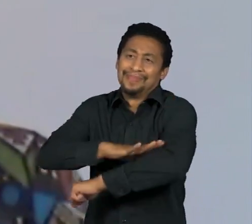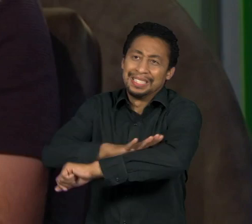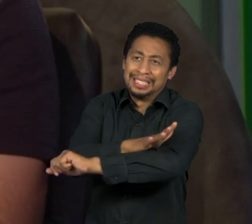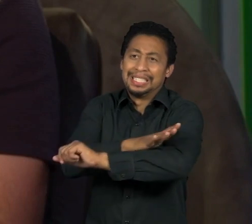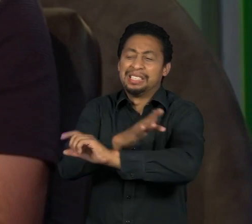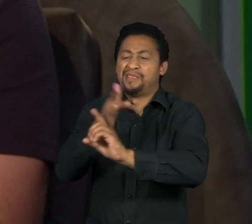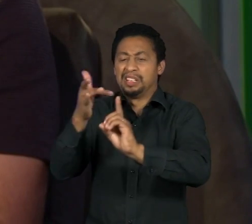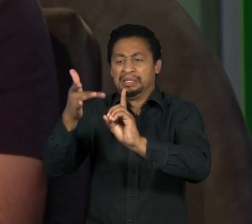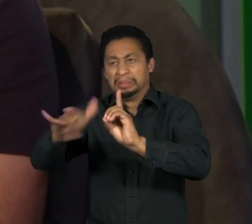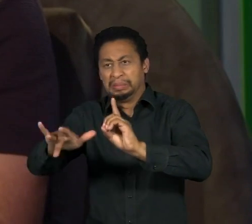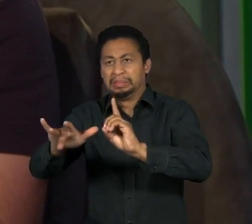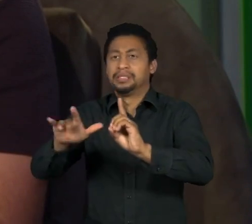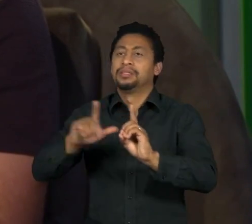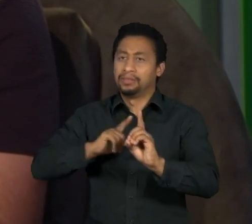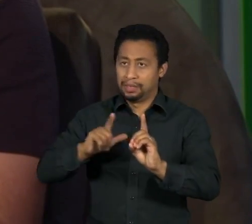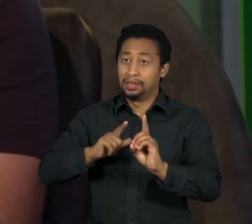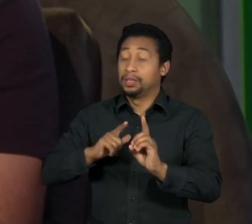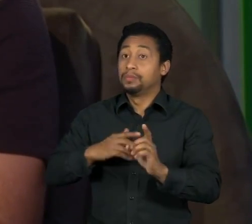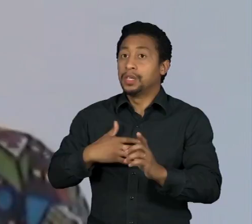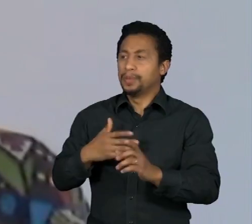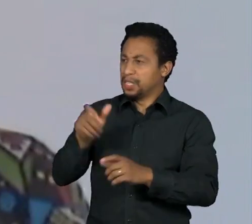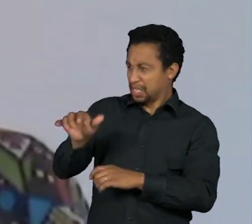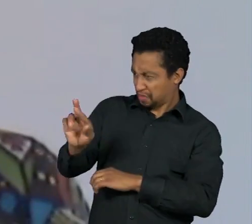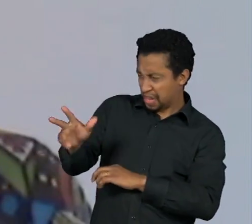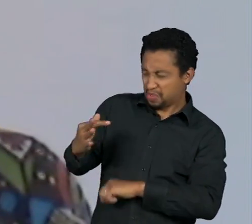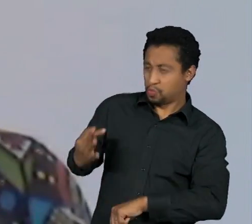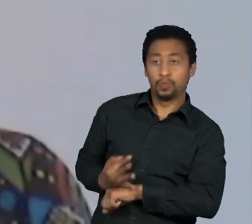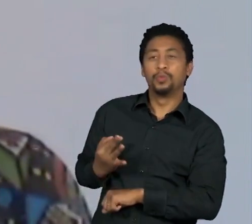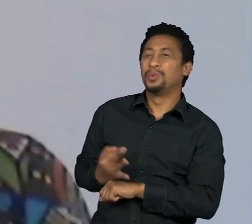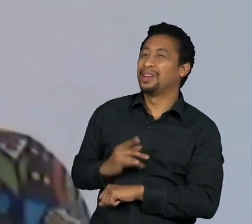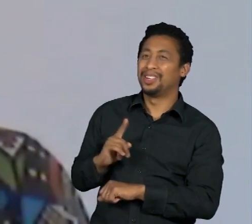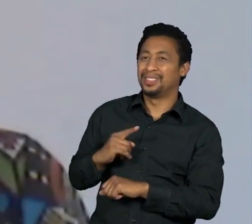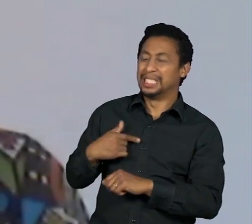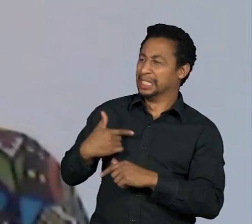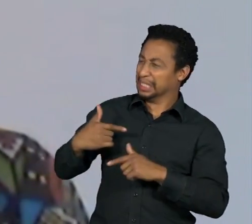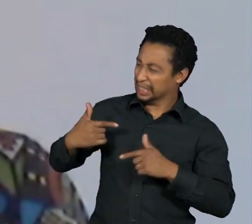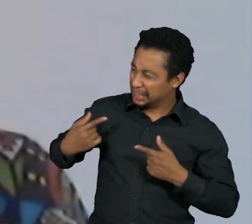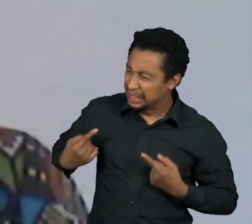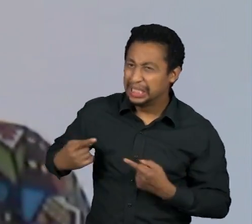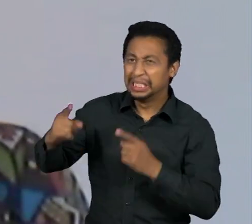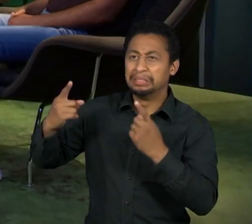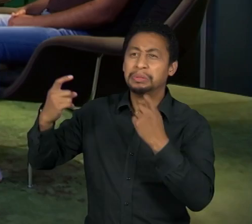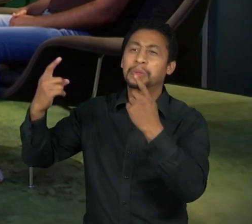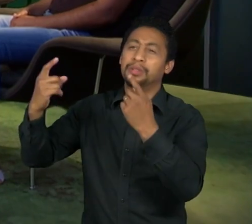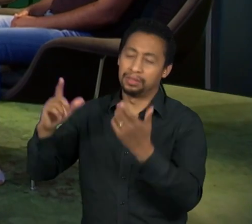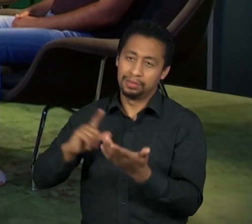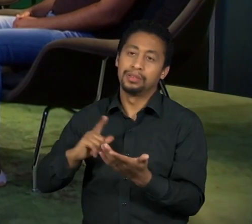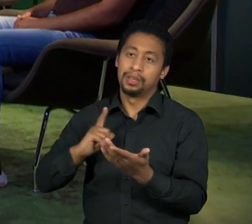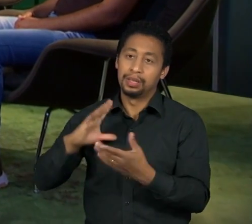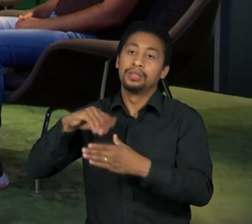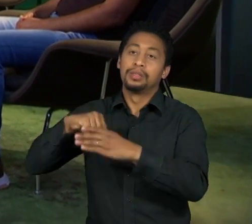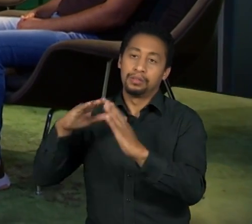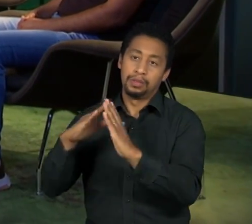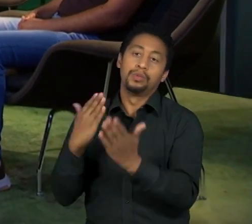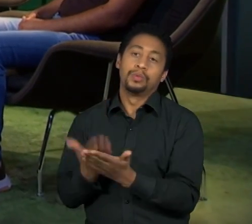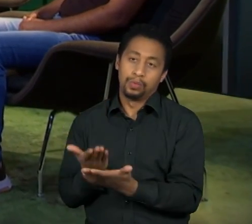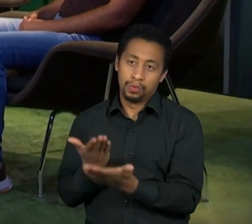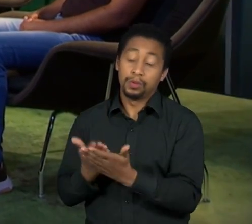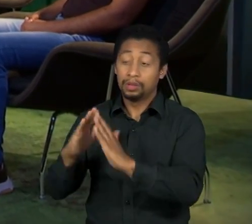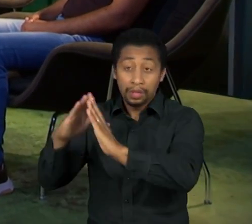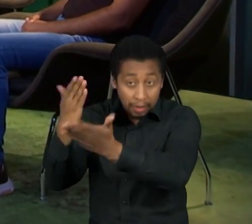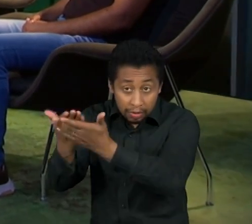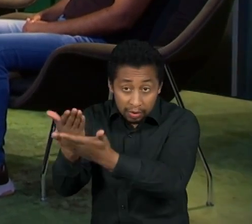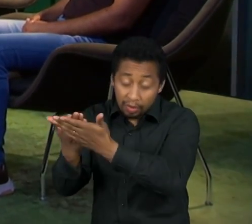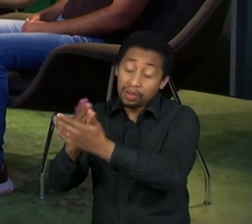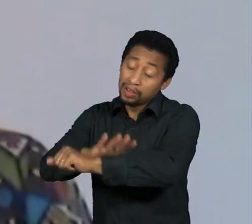então uma intolerância pela diferença que, de fato, marca esses atentados, inclusive, mais violentos na escola. A escola é racista em muitos